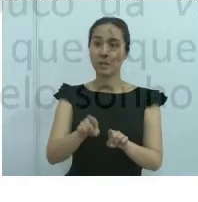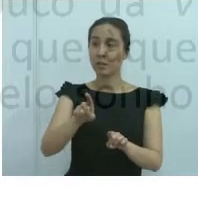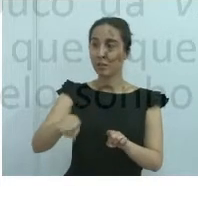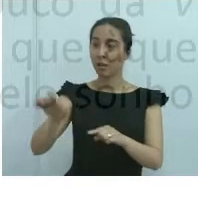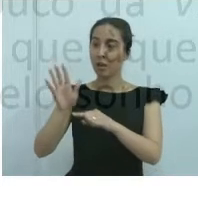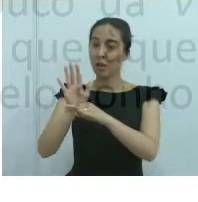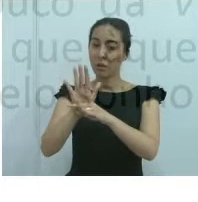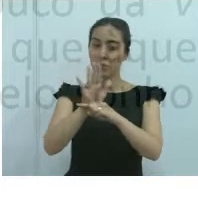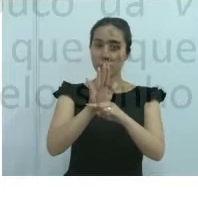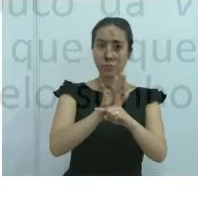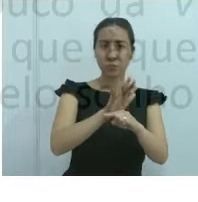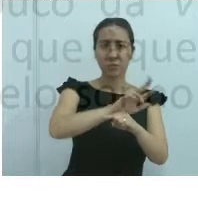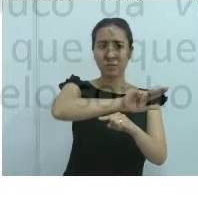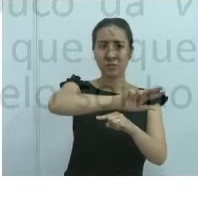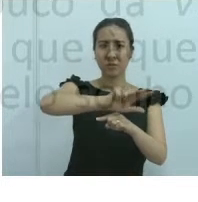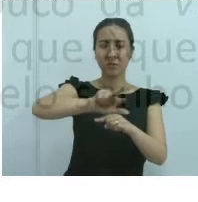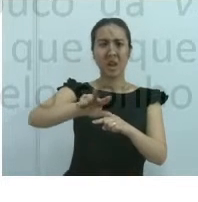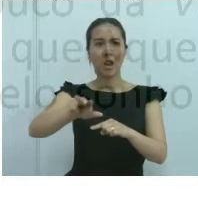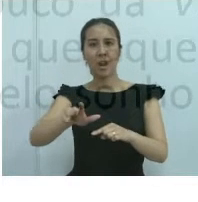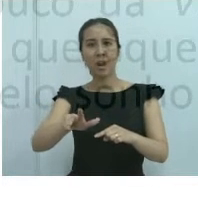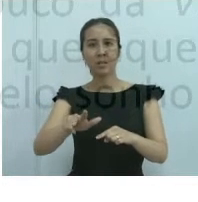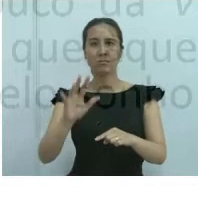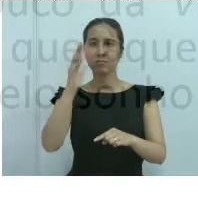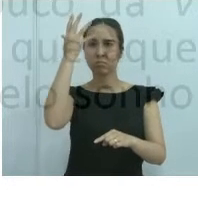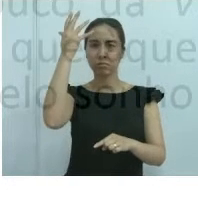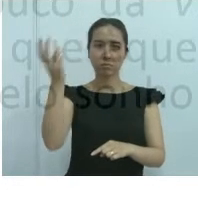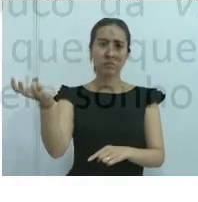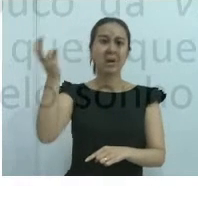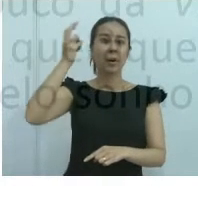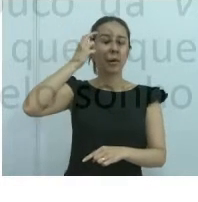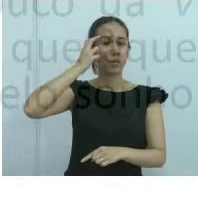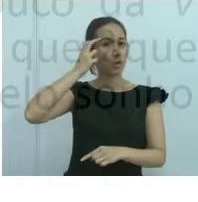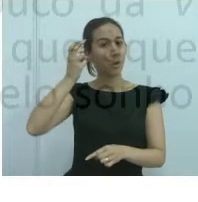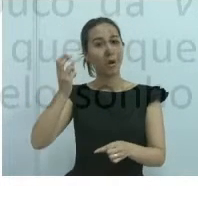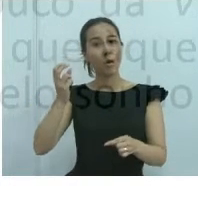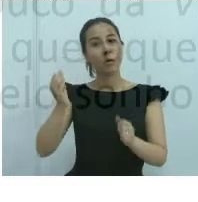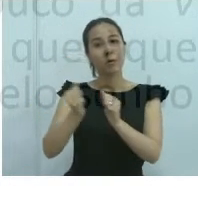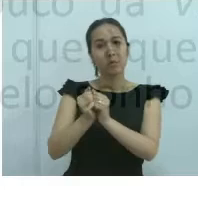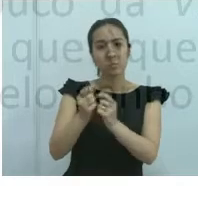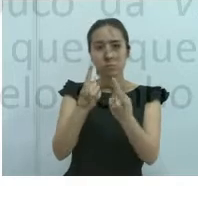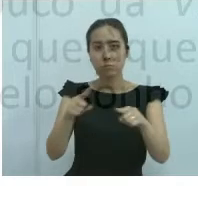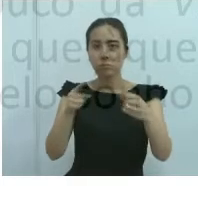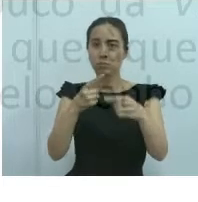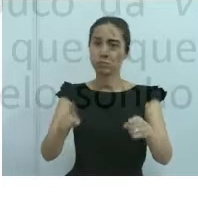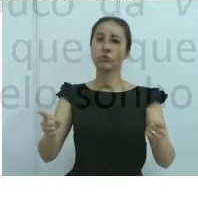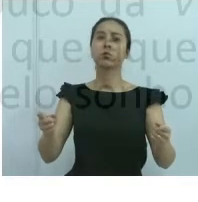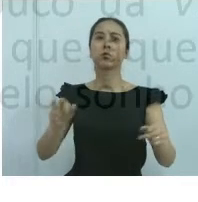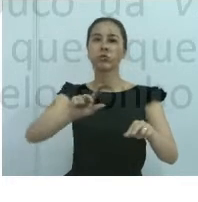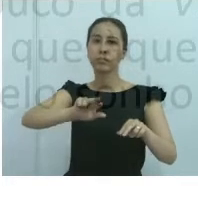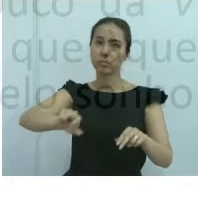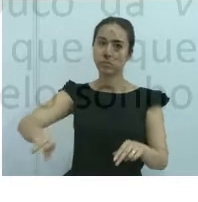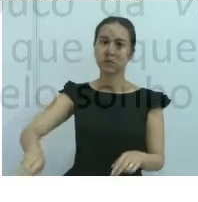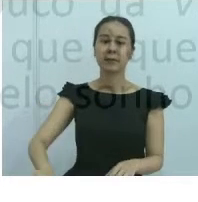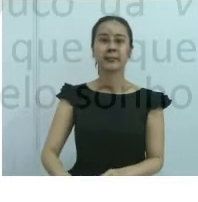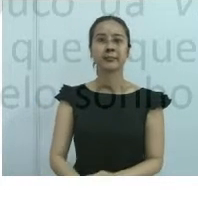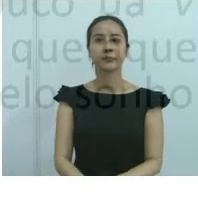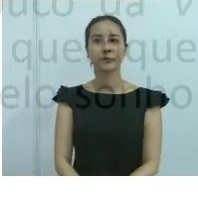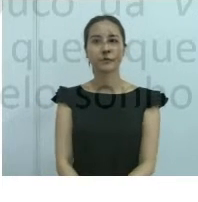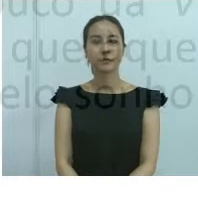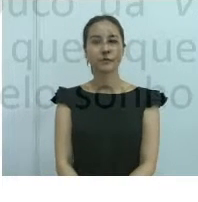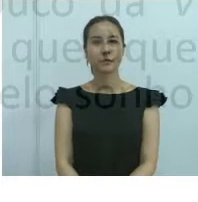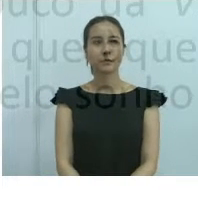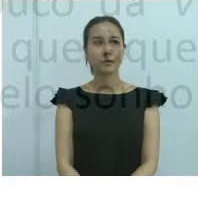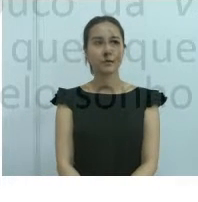banda orquestra de violeiros conjunto de seresta são ótimos o objetivo de guardar as tradições a sua